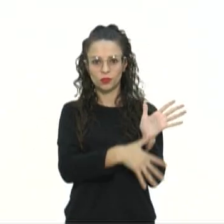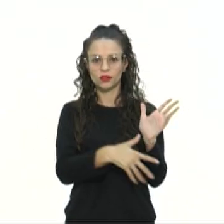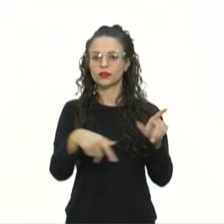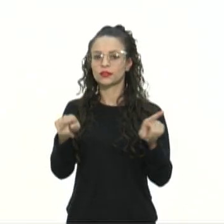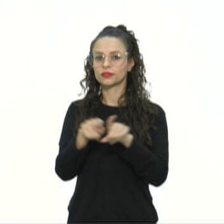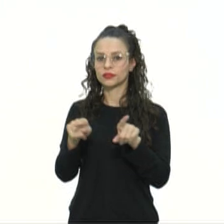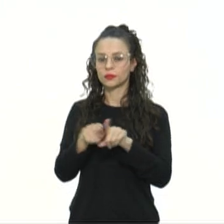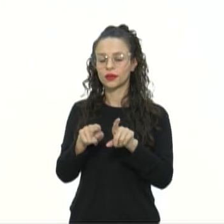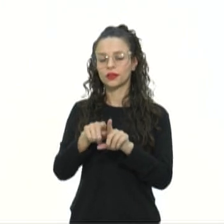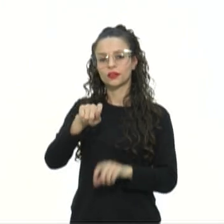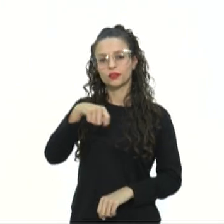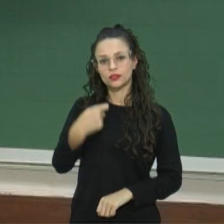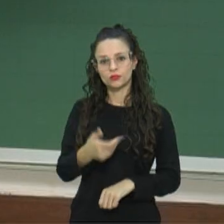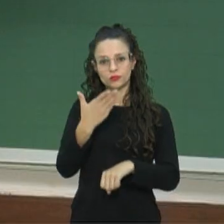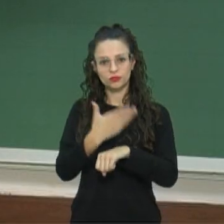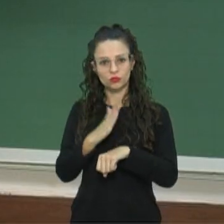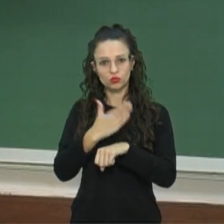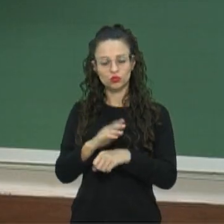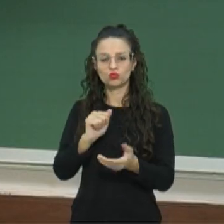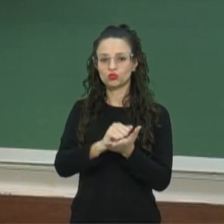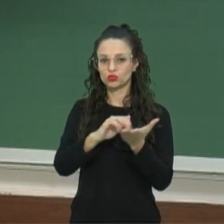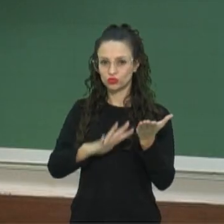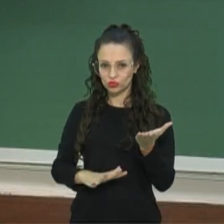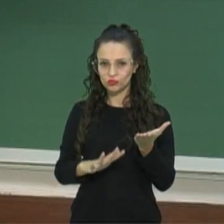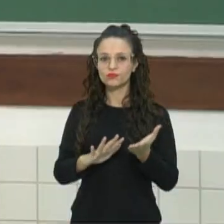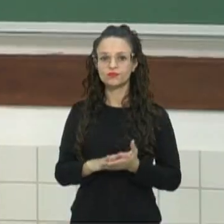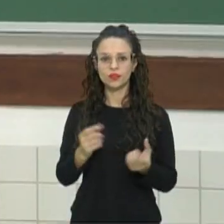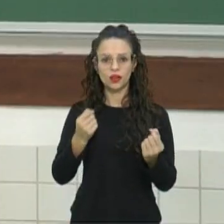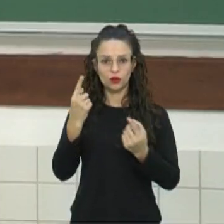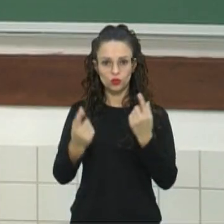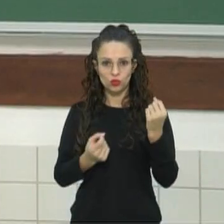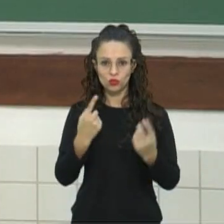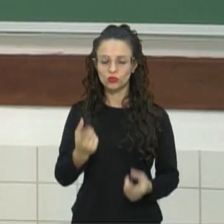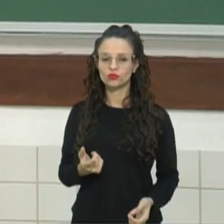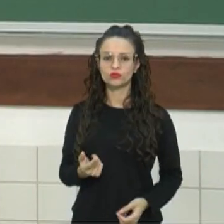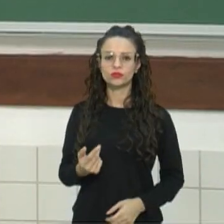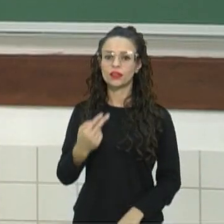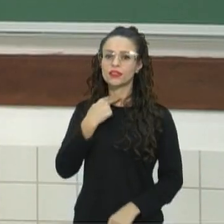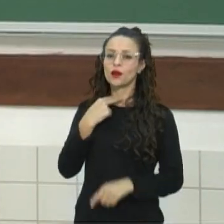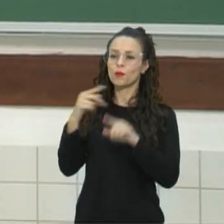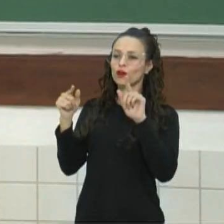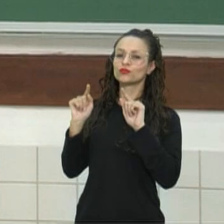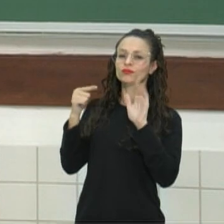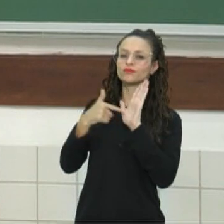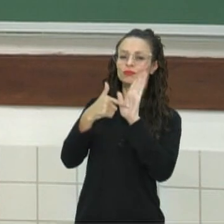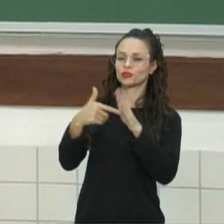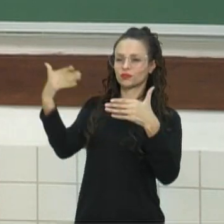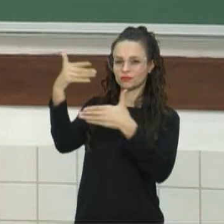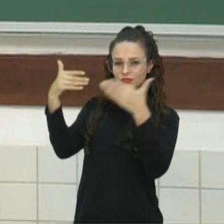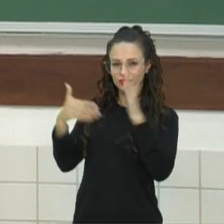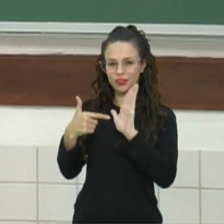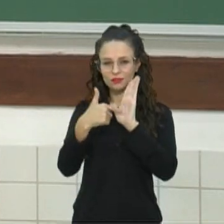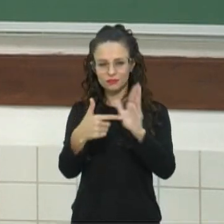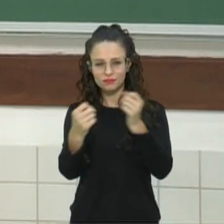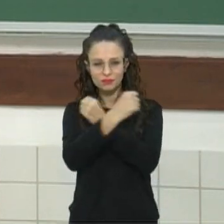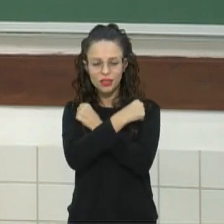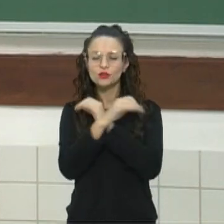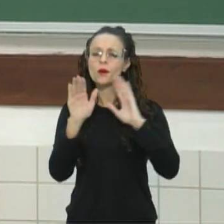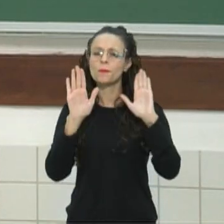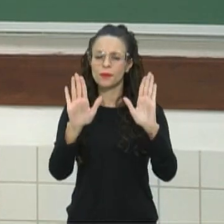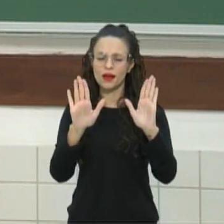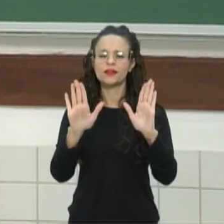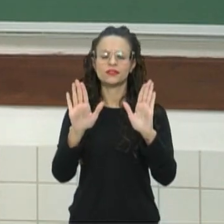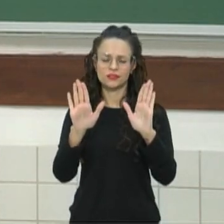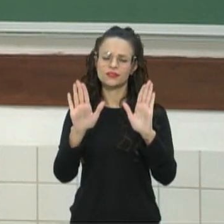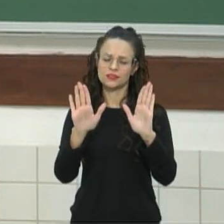também fizemos aí alguns exercícios, tá? Não tem mais a caixinha, mas eu tenho anotado aqui alguns salves aí pra